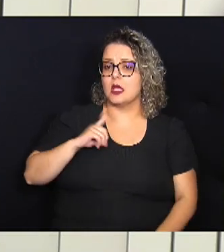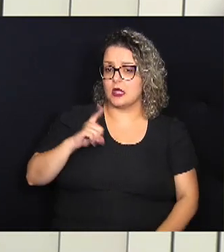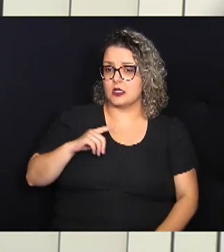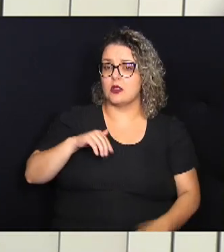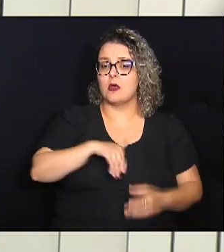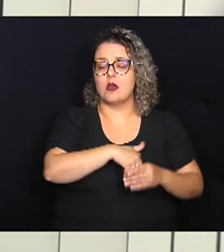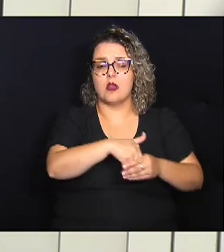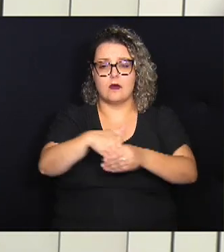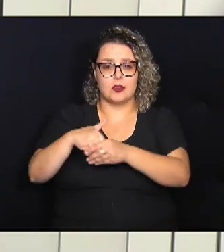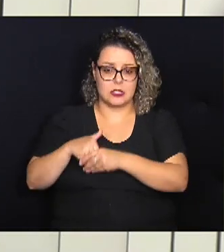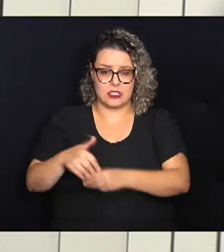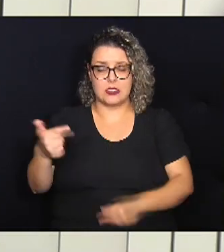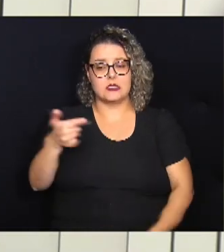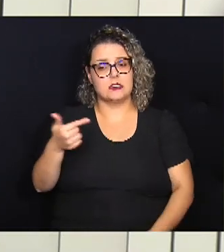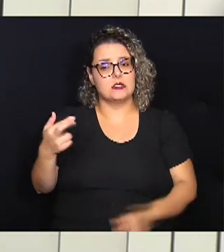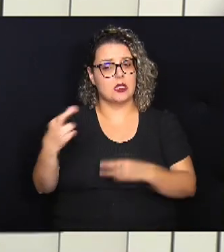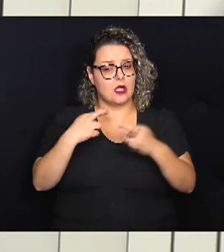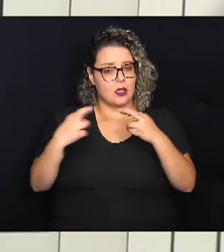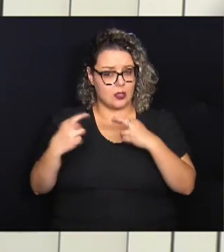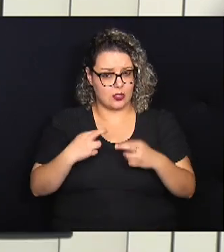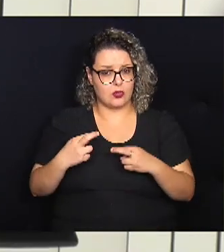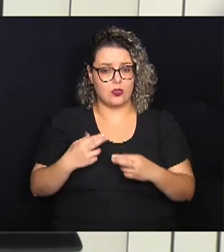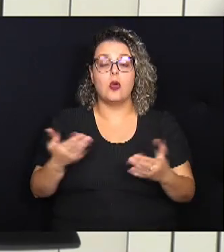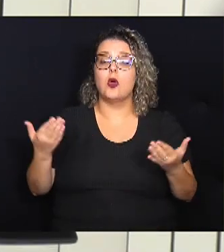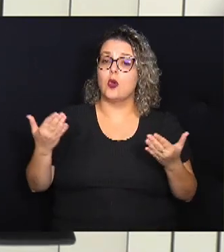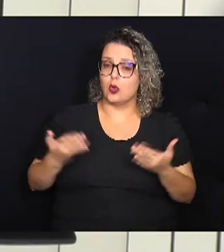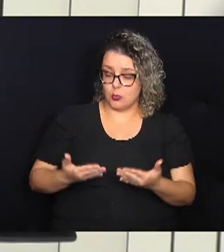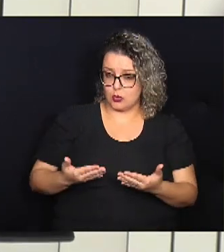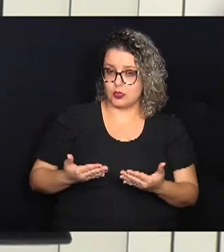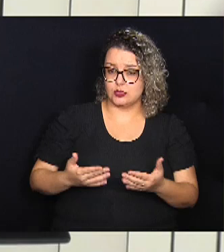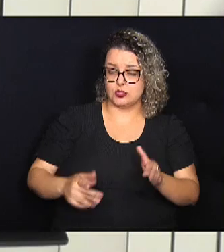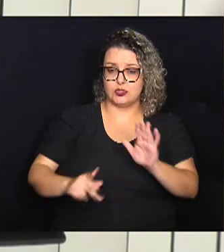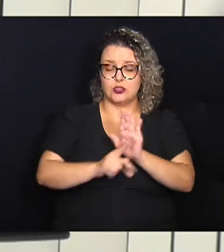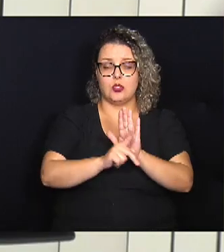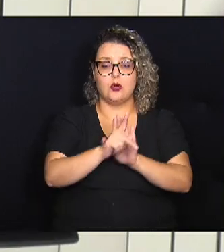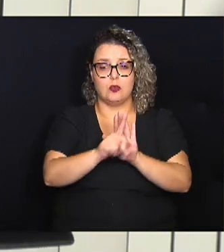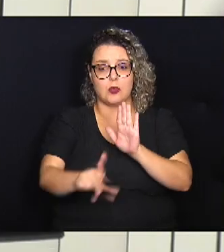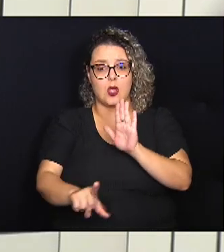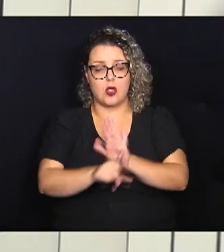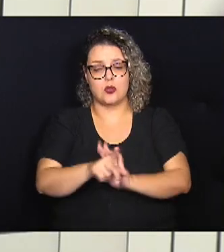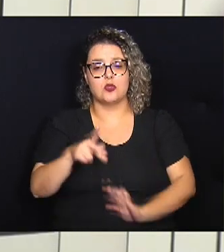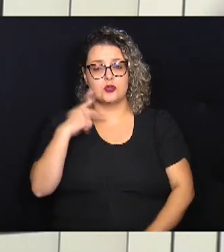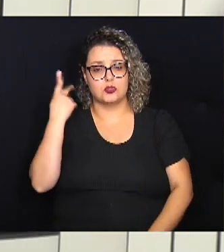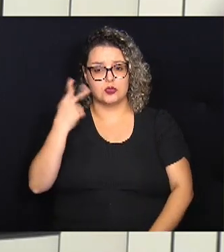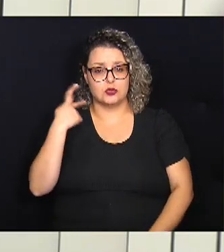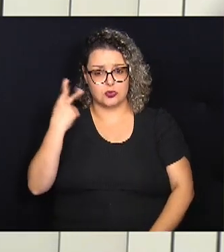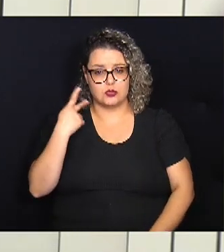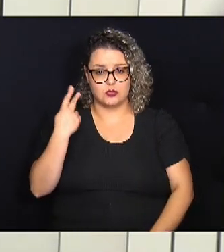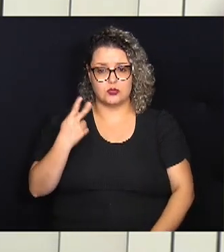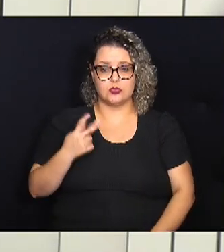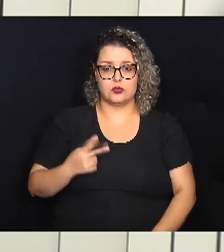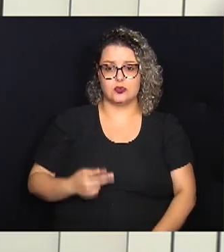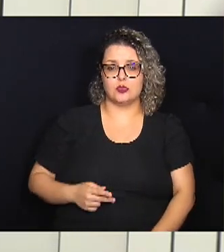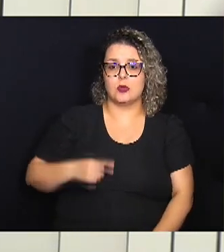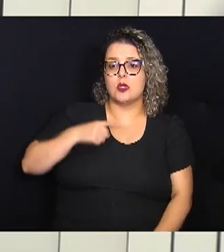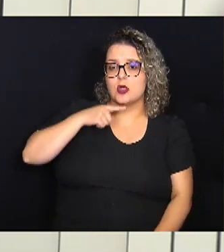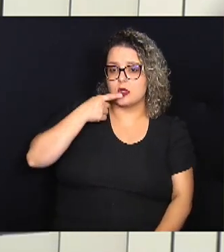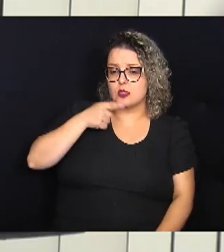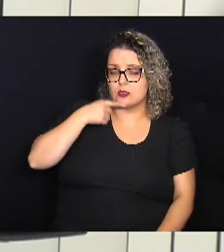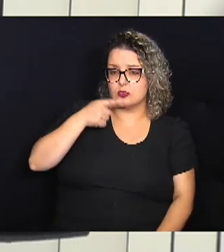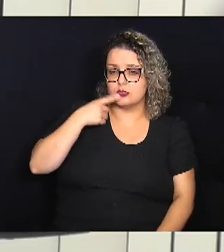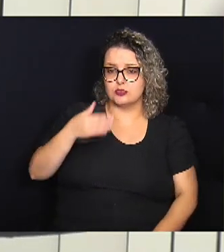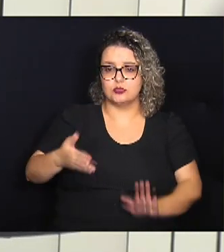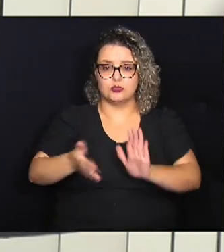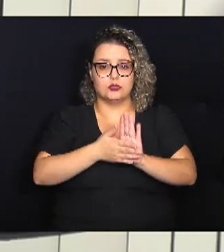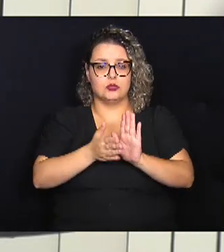votado em segunda análise, ainda hoje, um projeto de lei do vereador Eduardo Magoga, que propõe